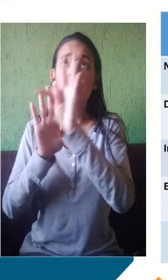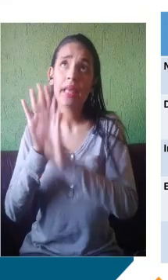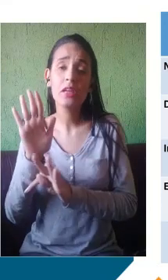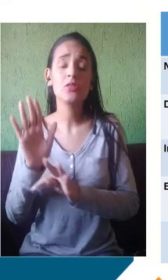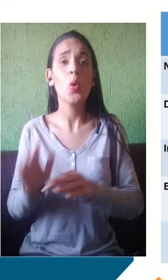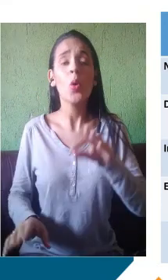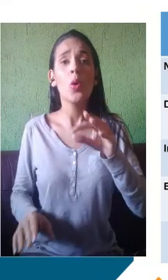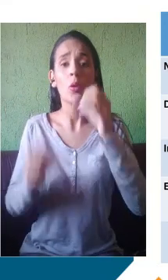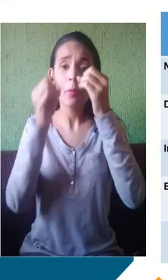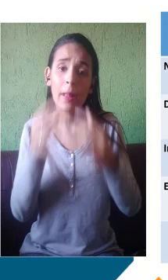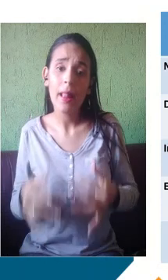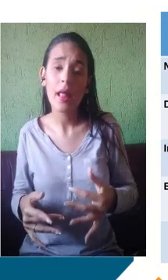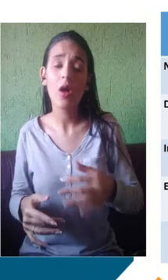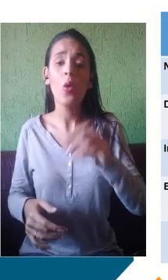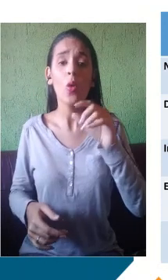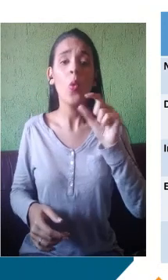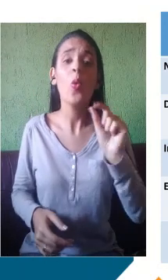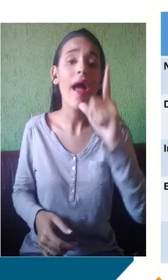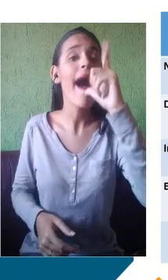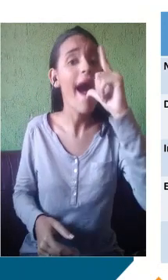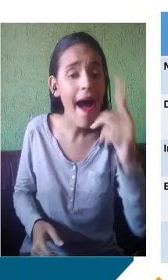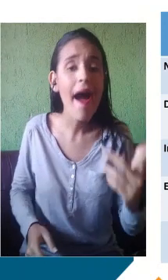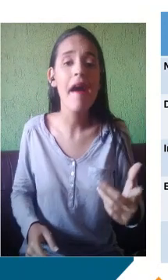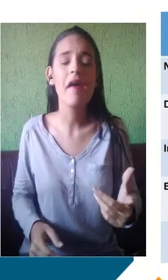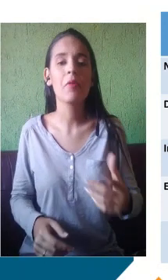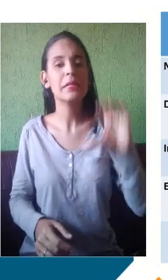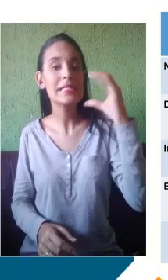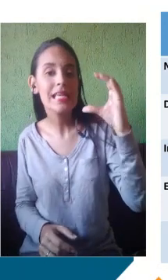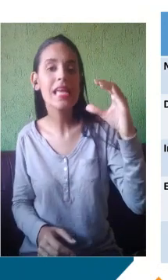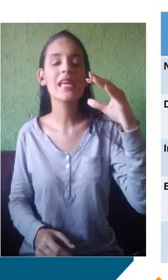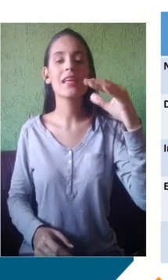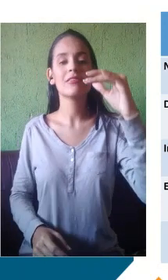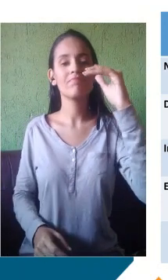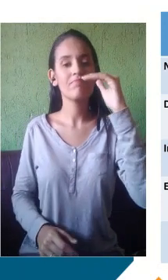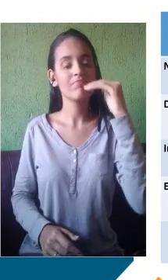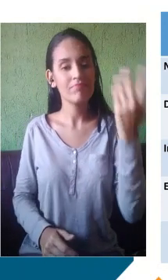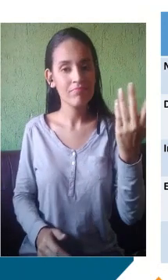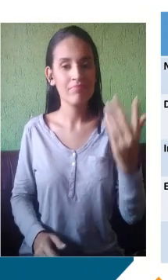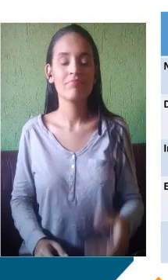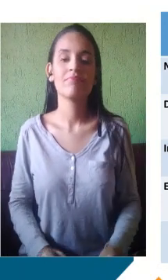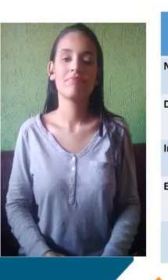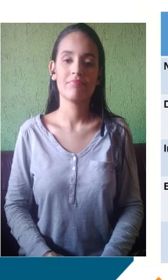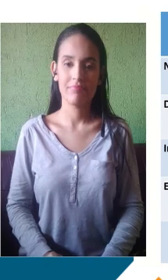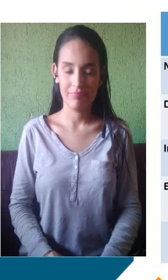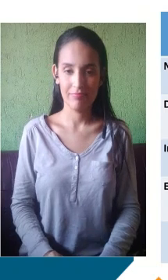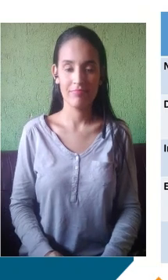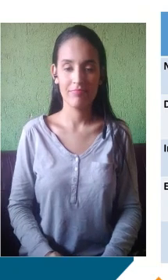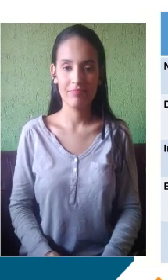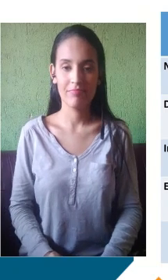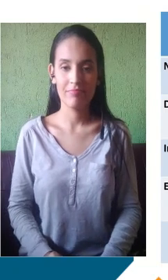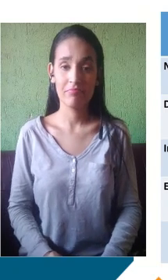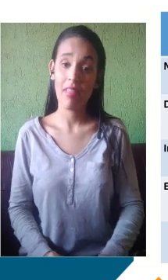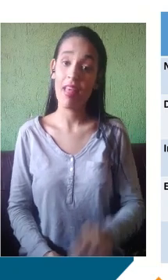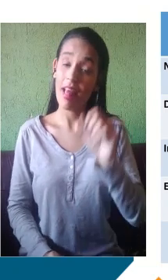textos, né, que texto com caráter de definição, né, de explanação, de sistematizar um conhecimento, é